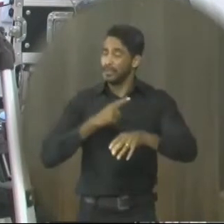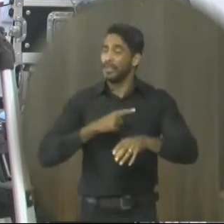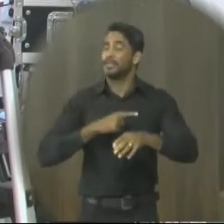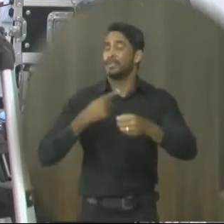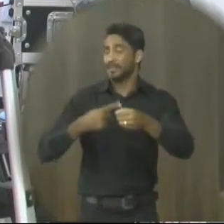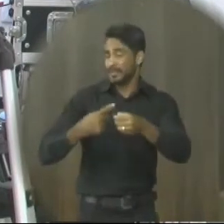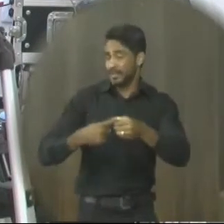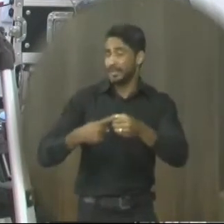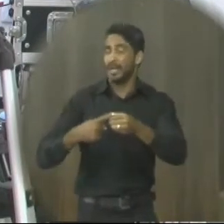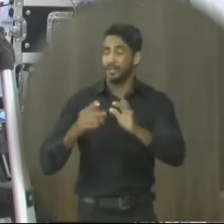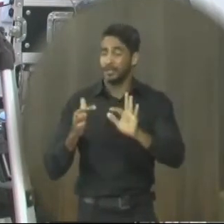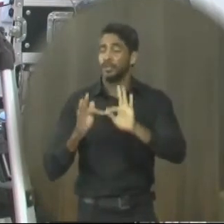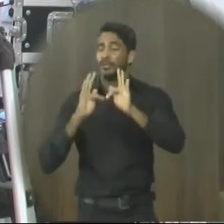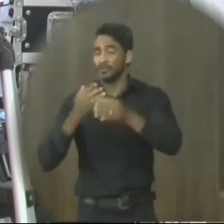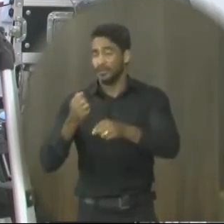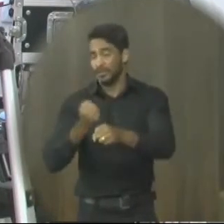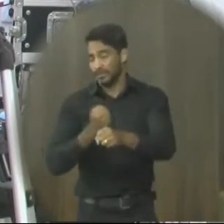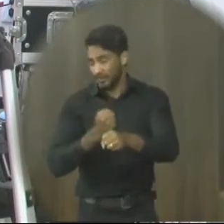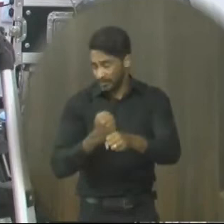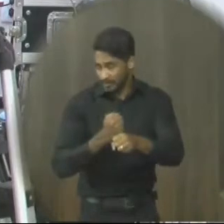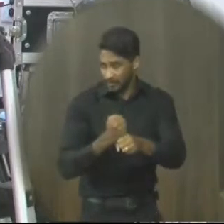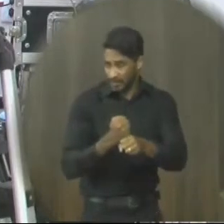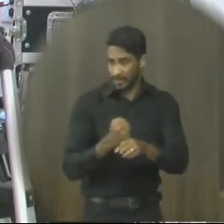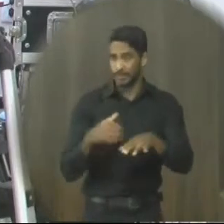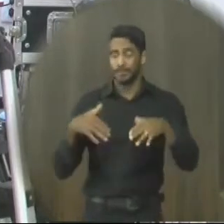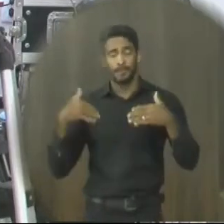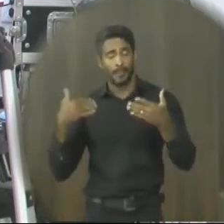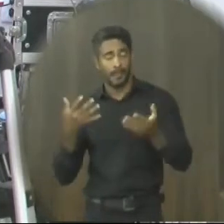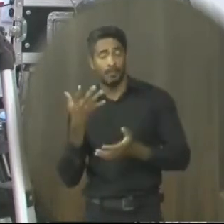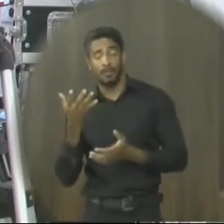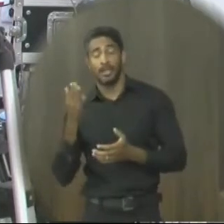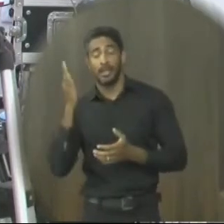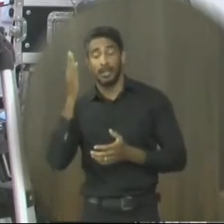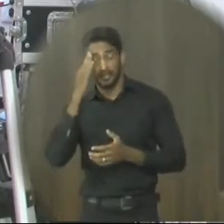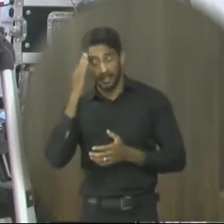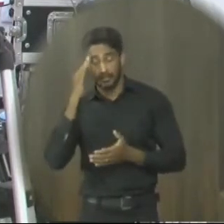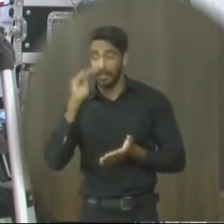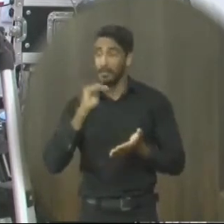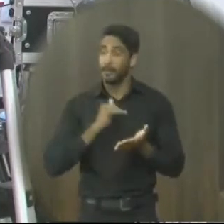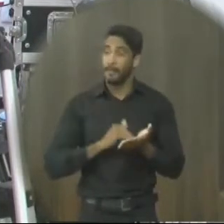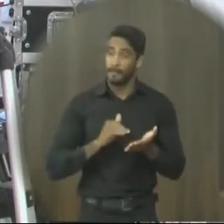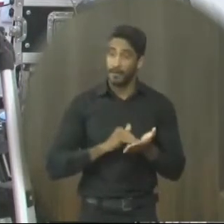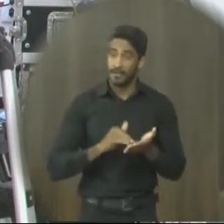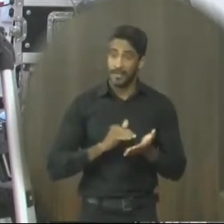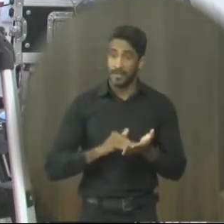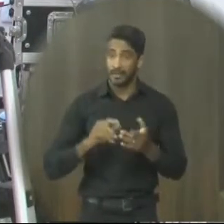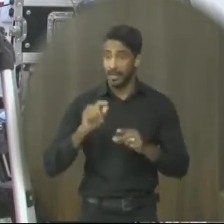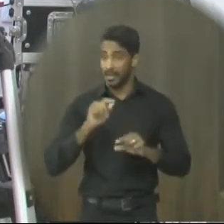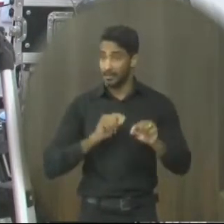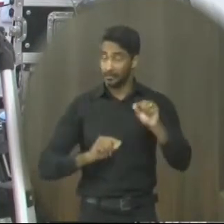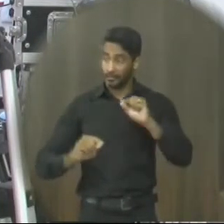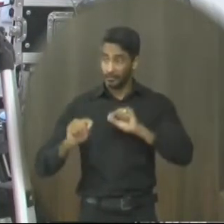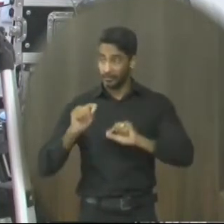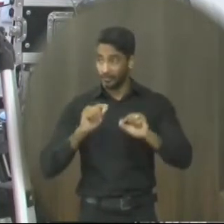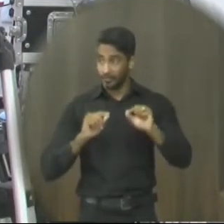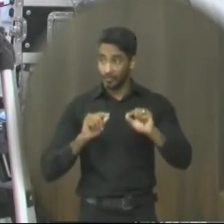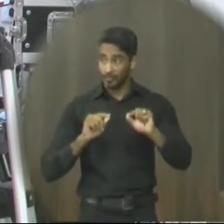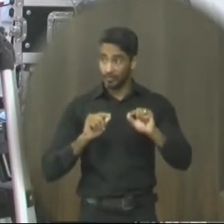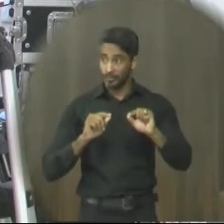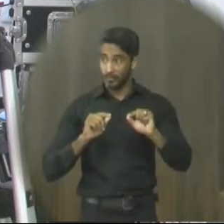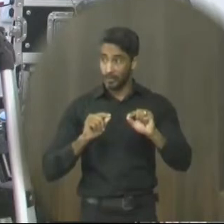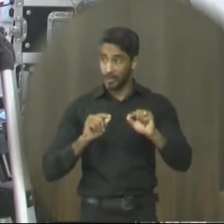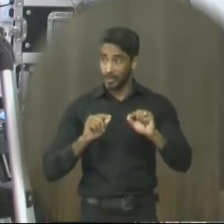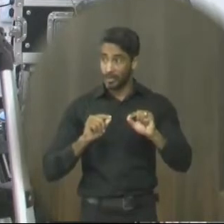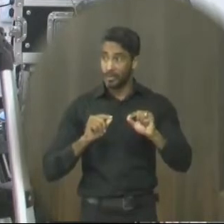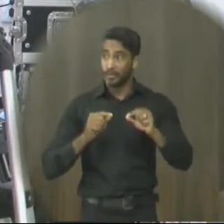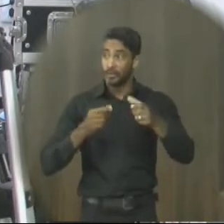no final do ano, no início desse ano. E queria ver com o secretário a possibilidade de